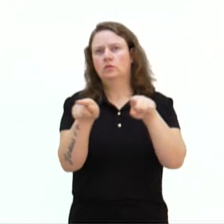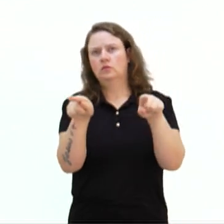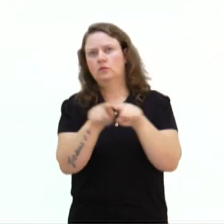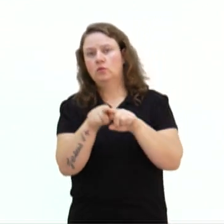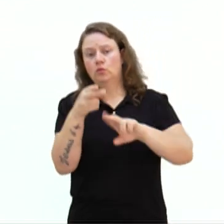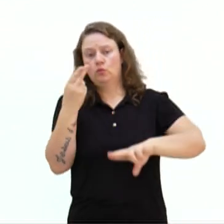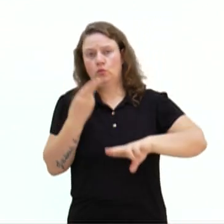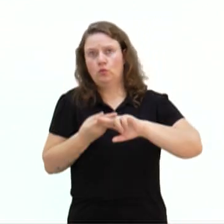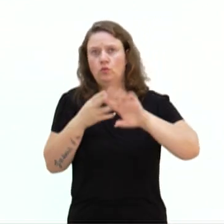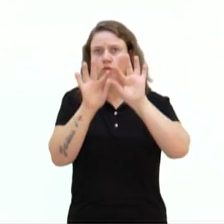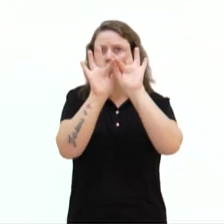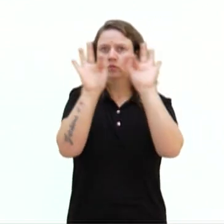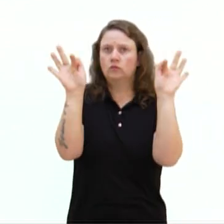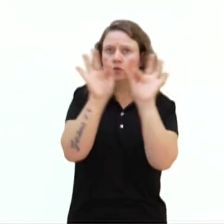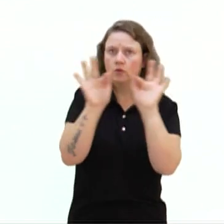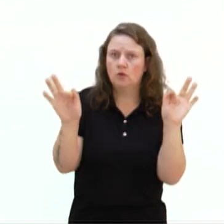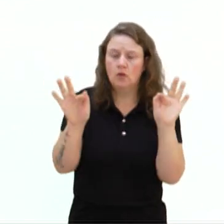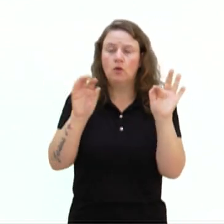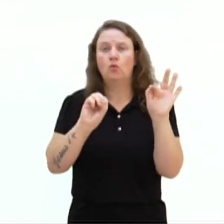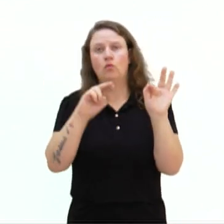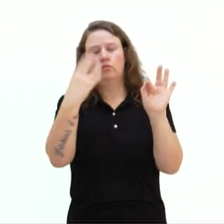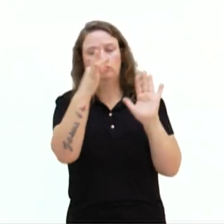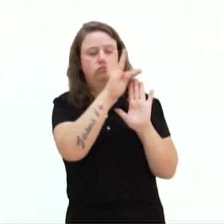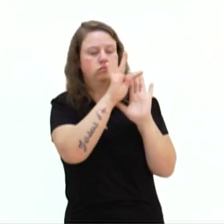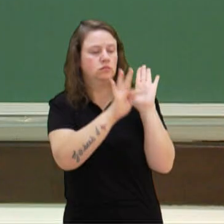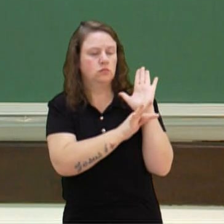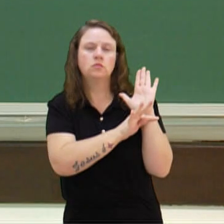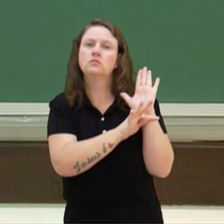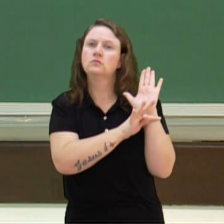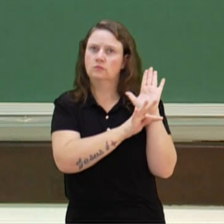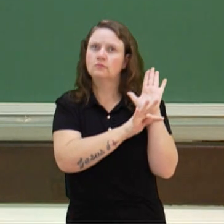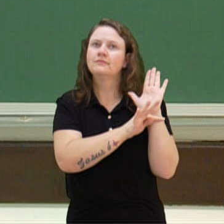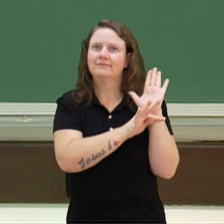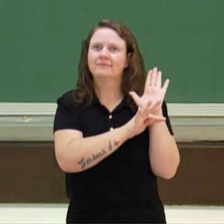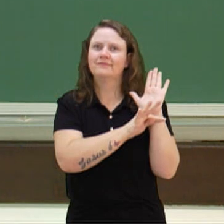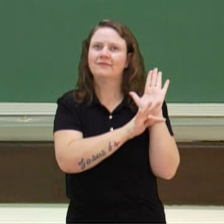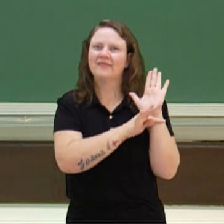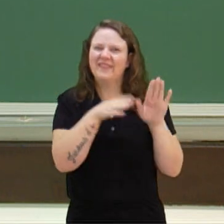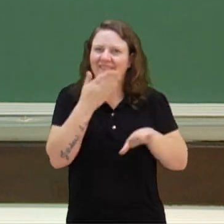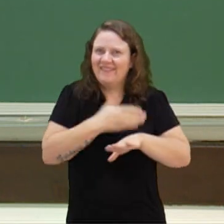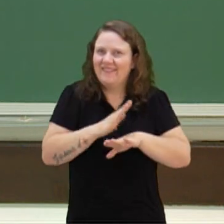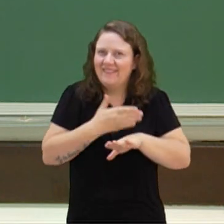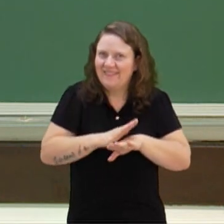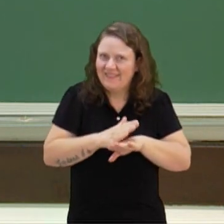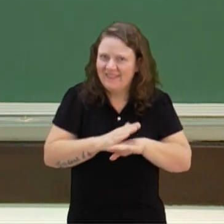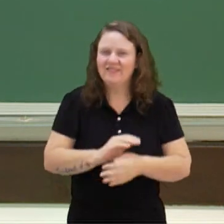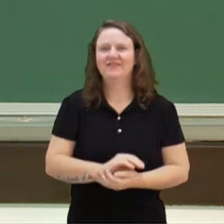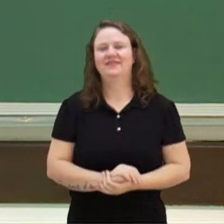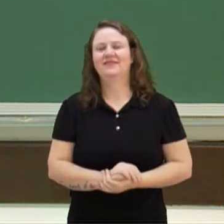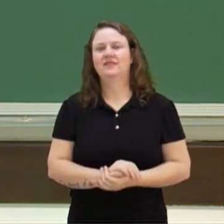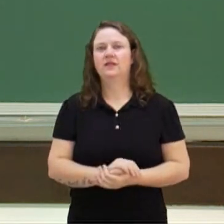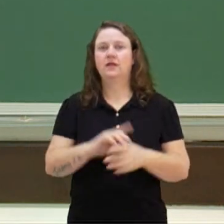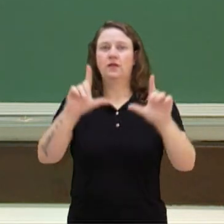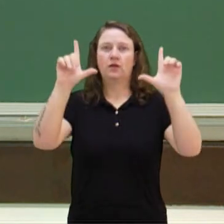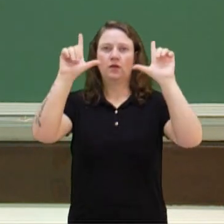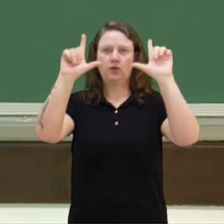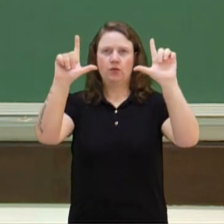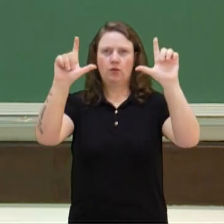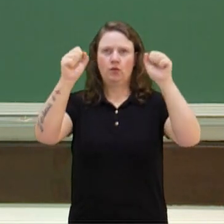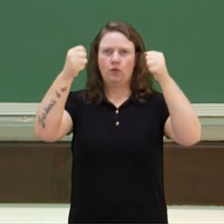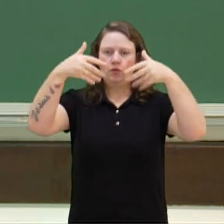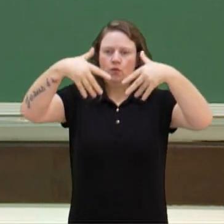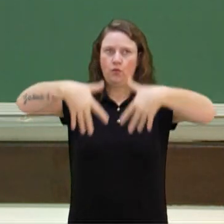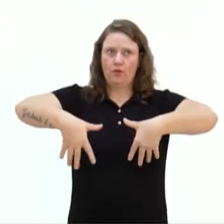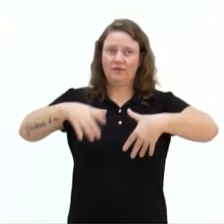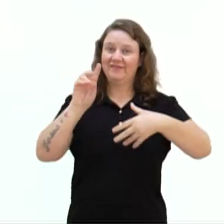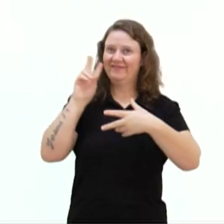usado frases, foi usado um texto. Então, vamos fazer esse exercício? O mapa conceitual é esse aqui,